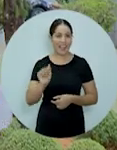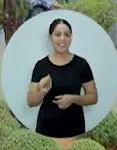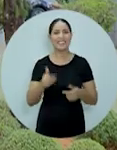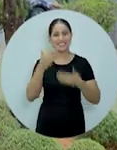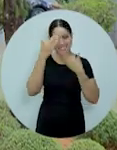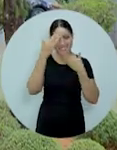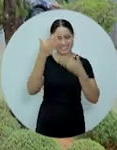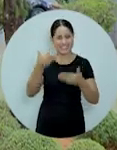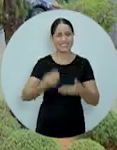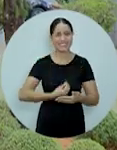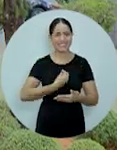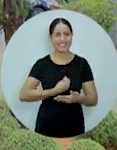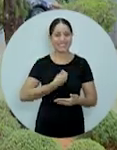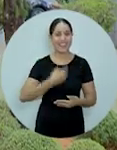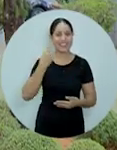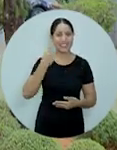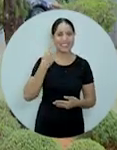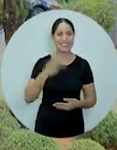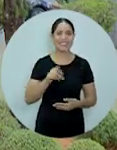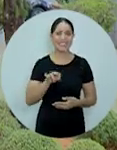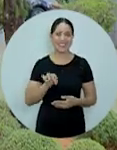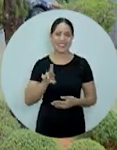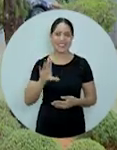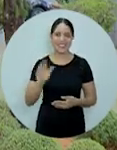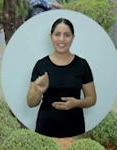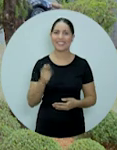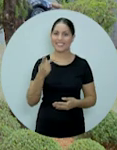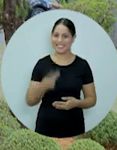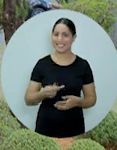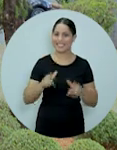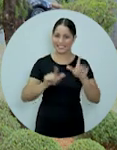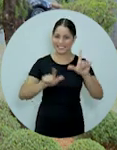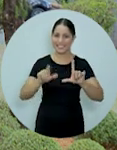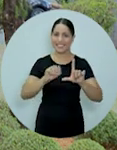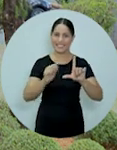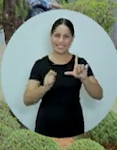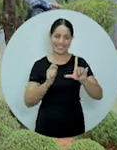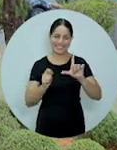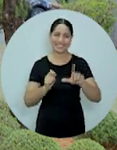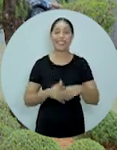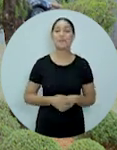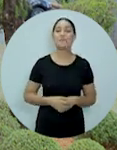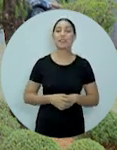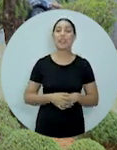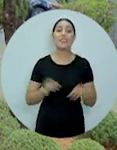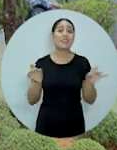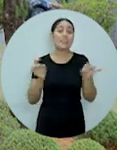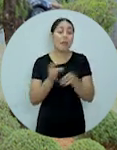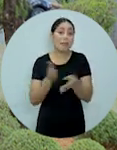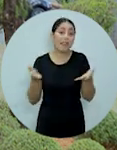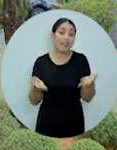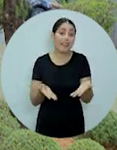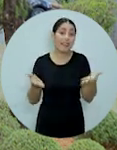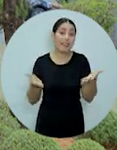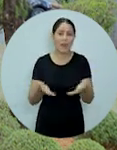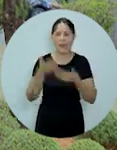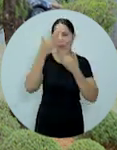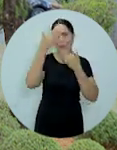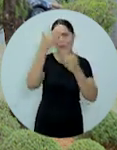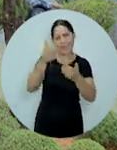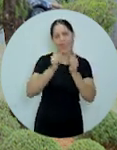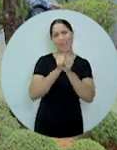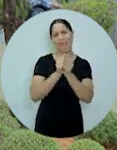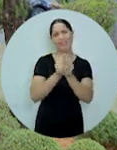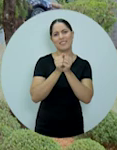Rafa. Obrigada por trazer a participação do Doutor Patriota conosco neste programa. E o OAB Entrevista fica por